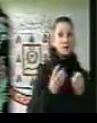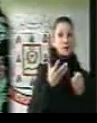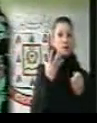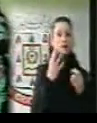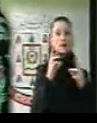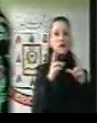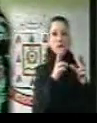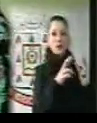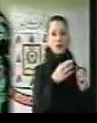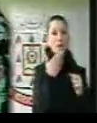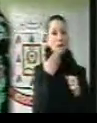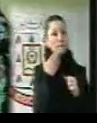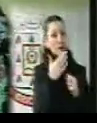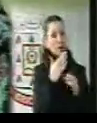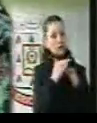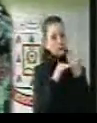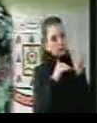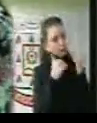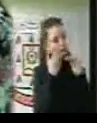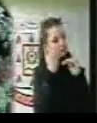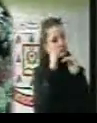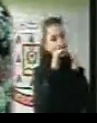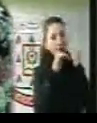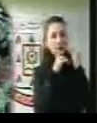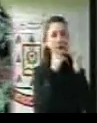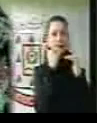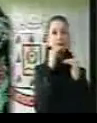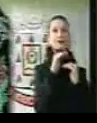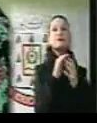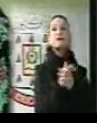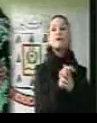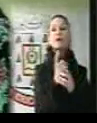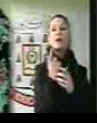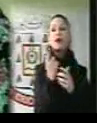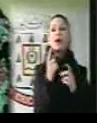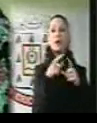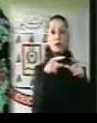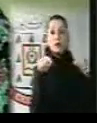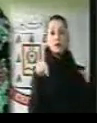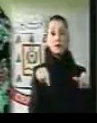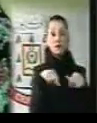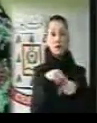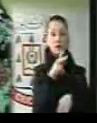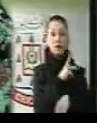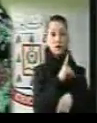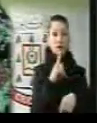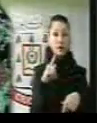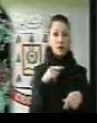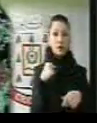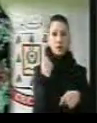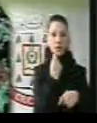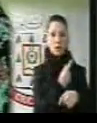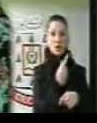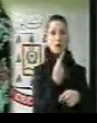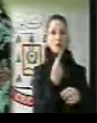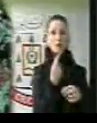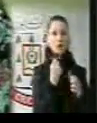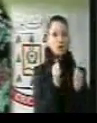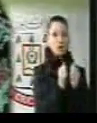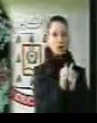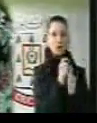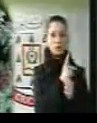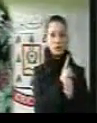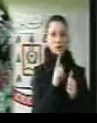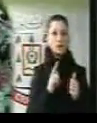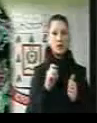região pede pelo seu desenvolvimento. Ainda há pouco, na sala da presidência, nós fazíamos uma reflexão junto com o presidente da SIC, de que a